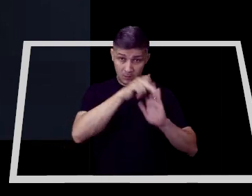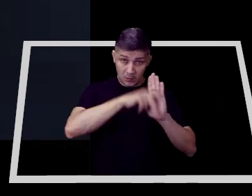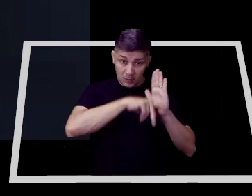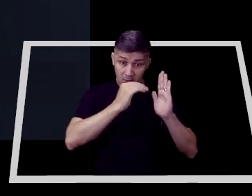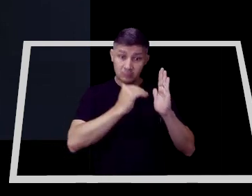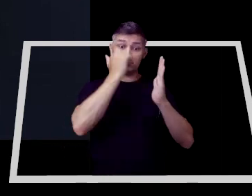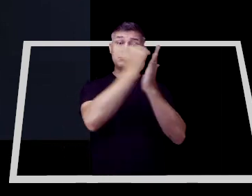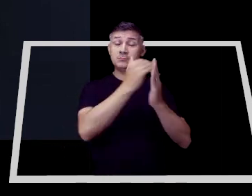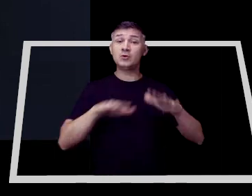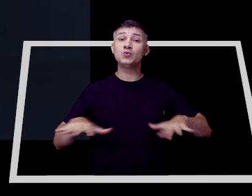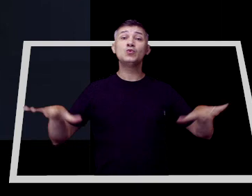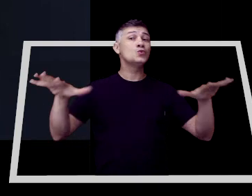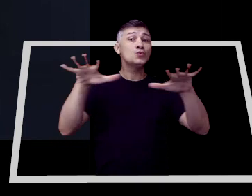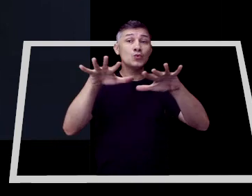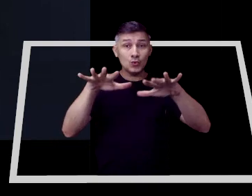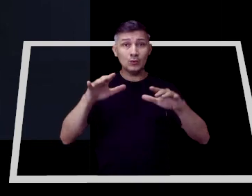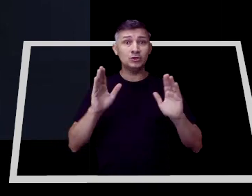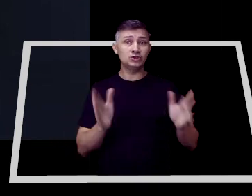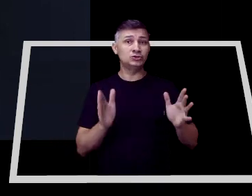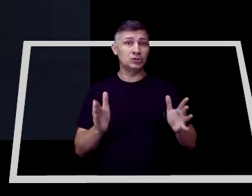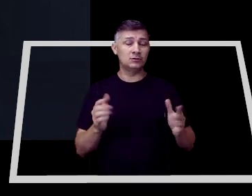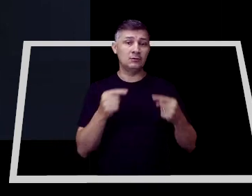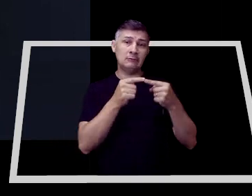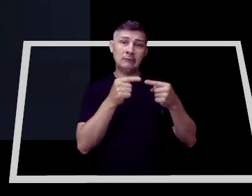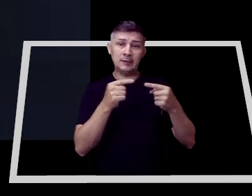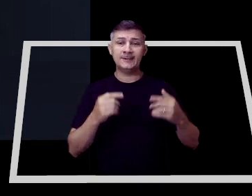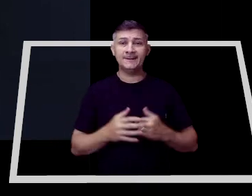uma escala territorial até então